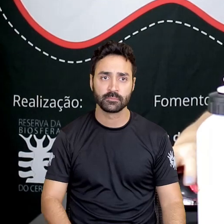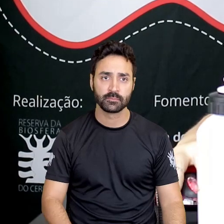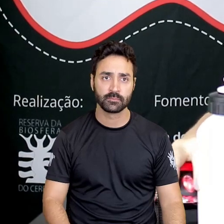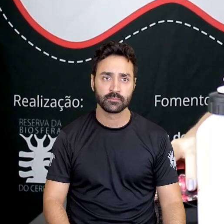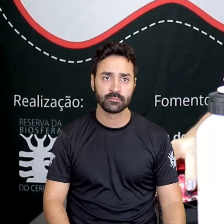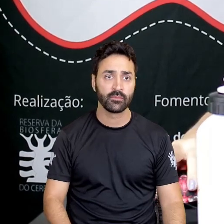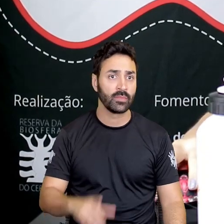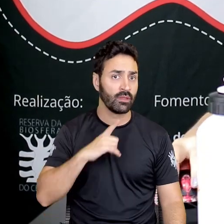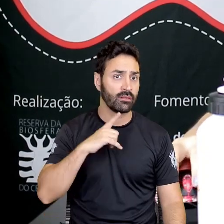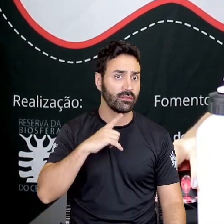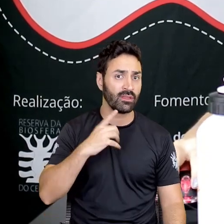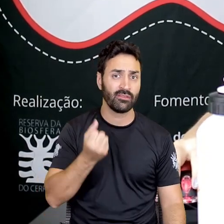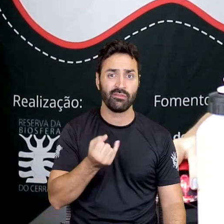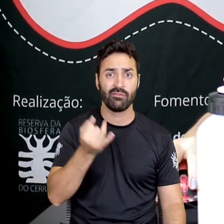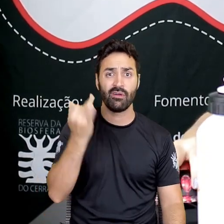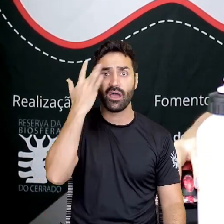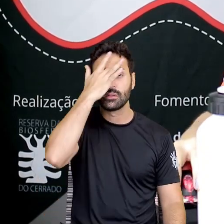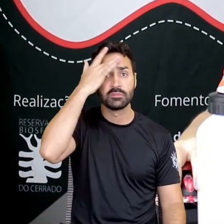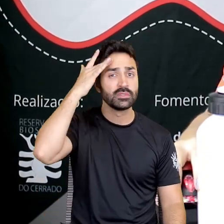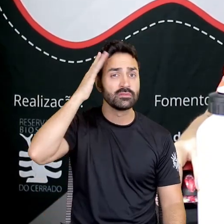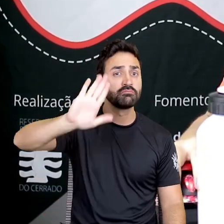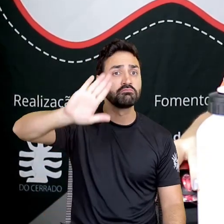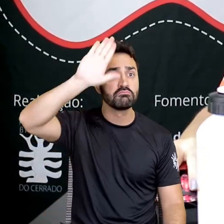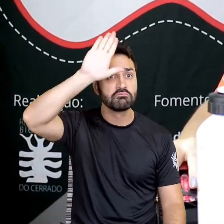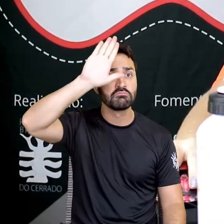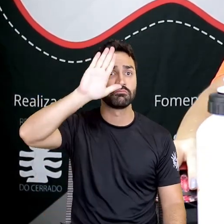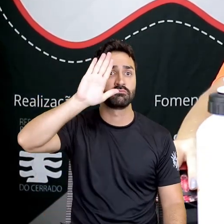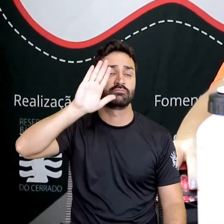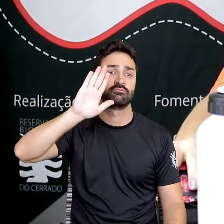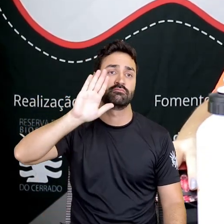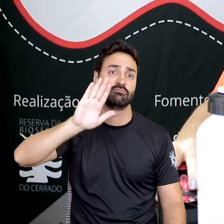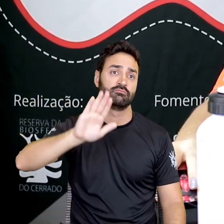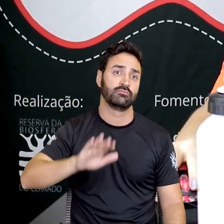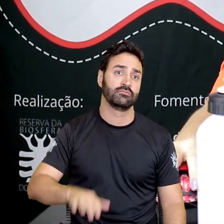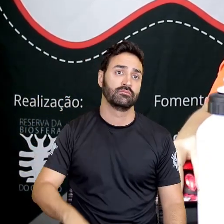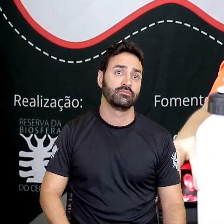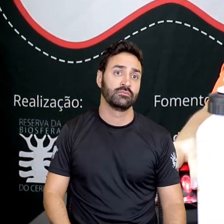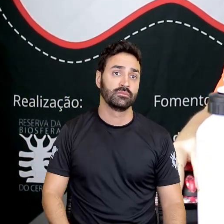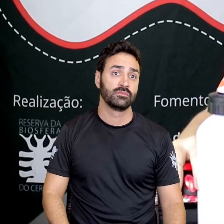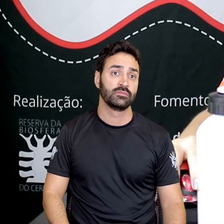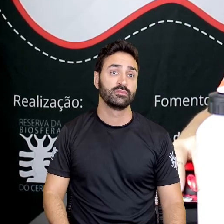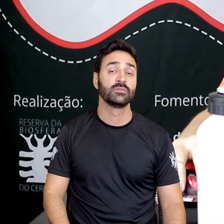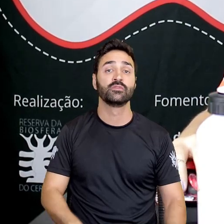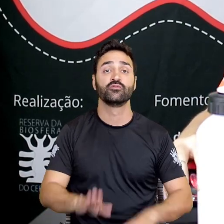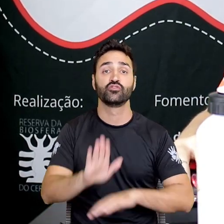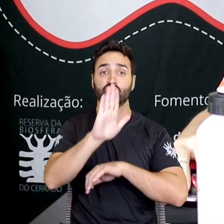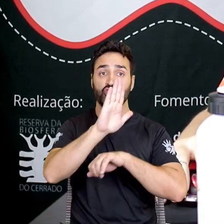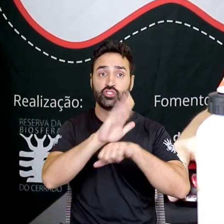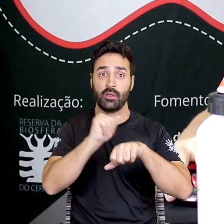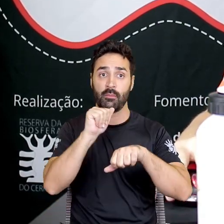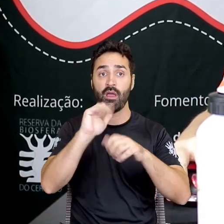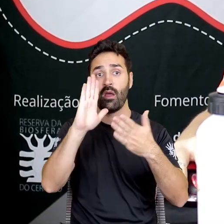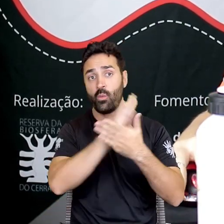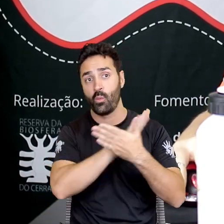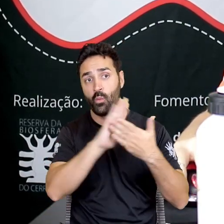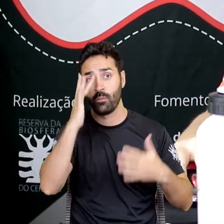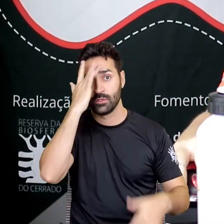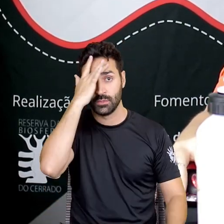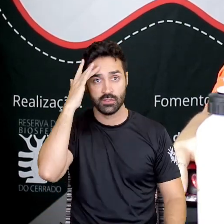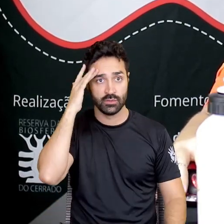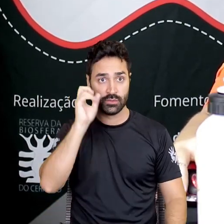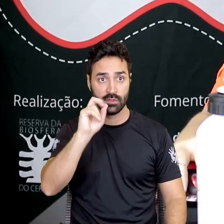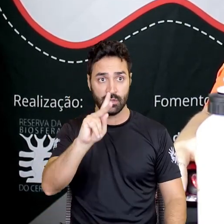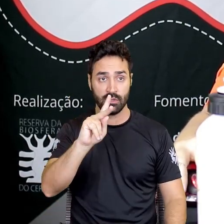Eu vejo que tem muitas pessoas com a mão levantada. Eu vou passar a palavra para algumas,